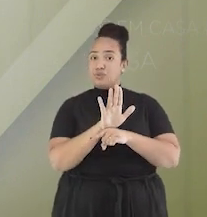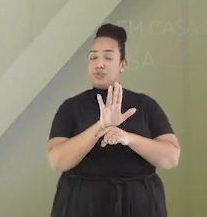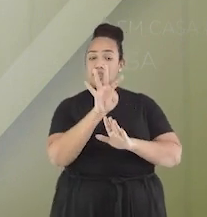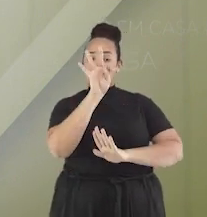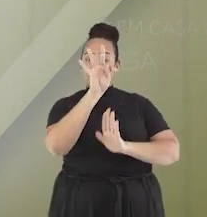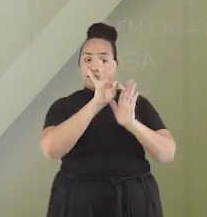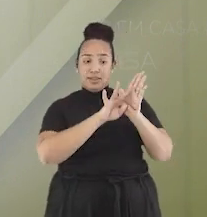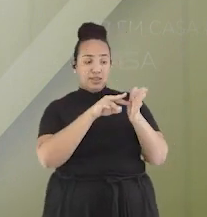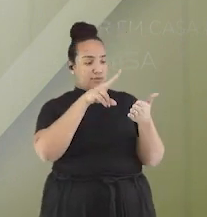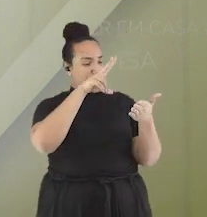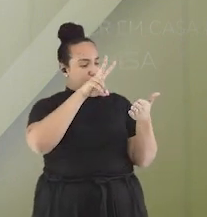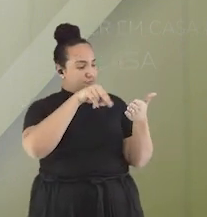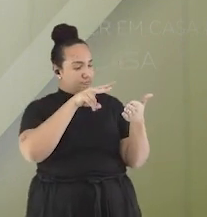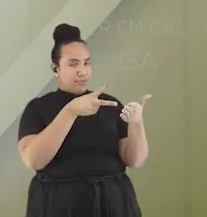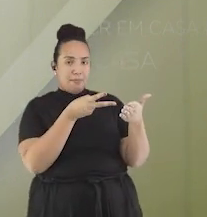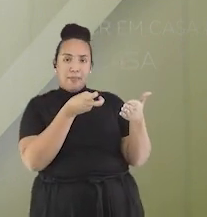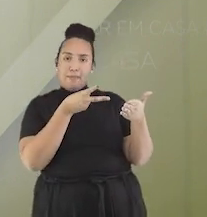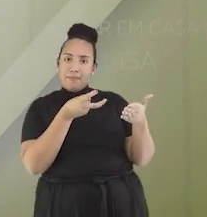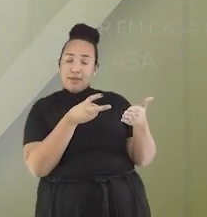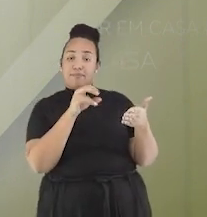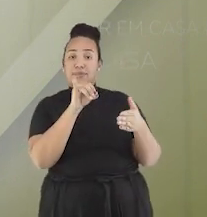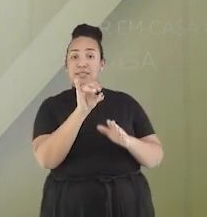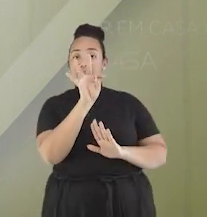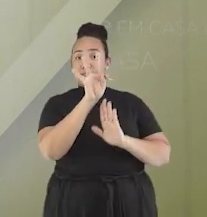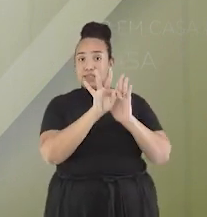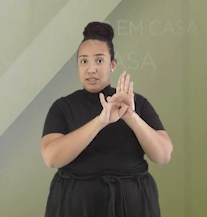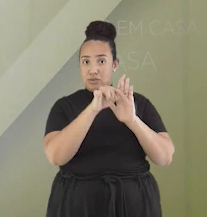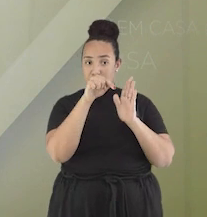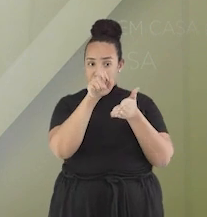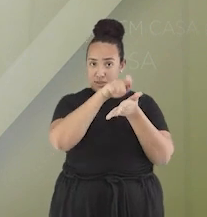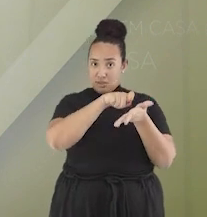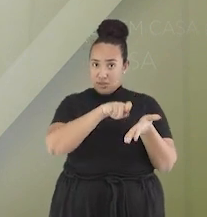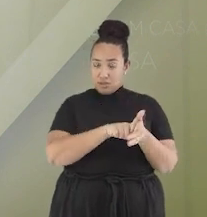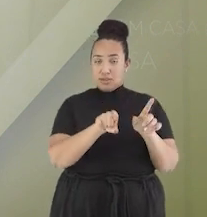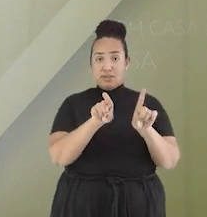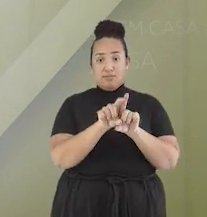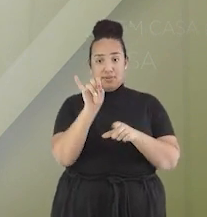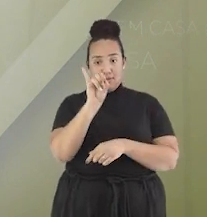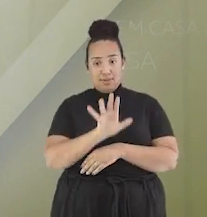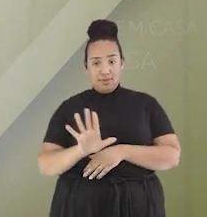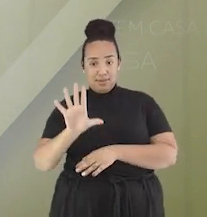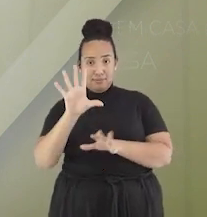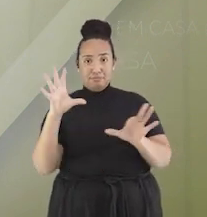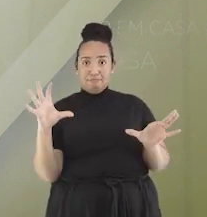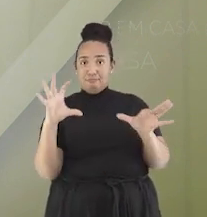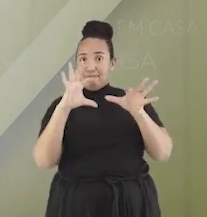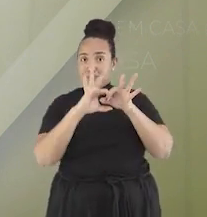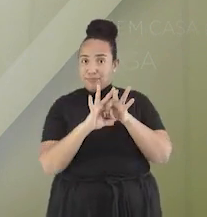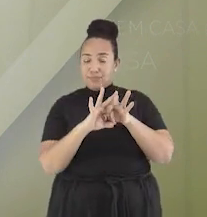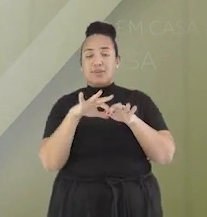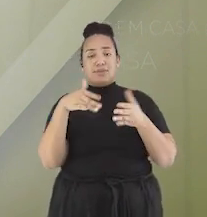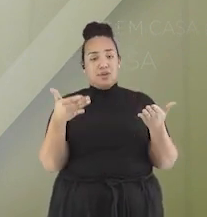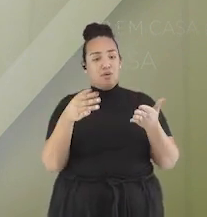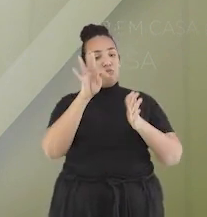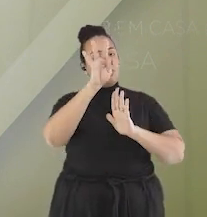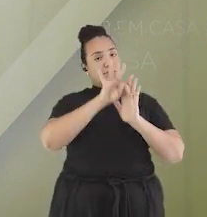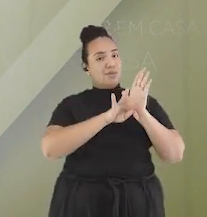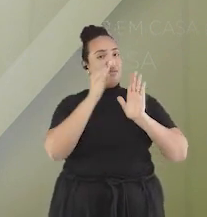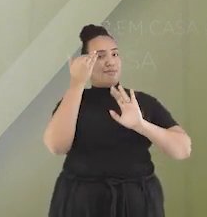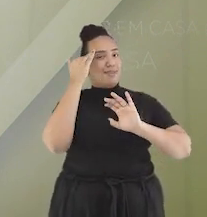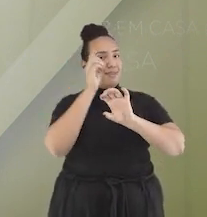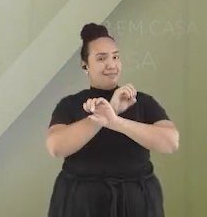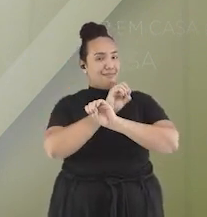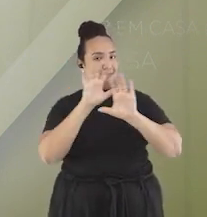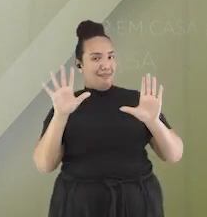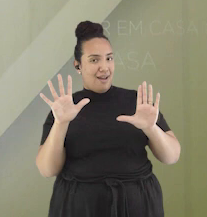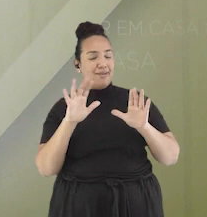texto. Ou seja, além do texto escrito, quando o texto possui imagem, essa imagem ajuda a entender ainda